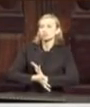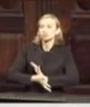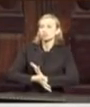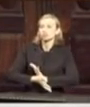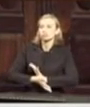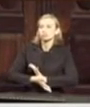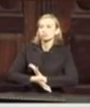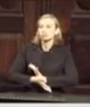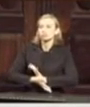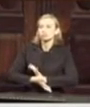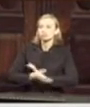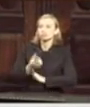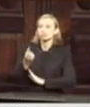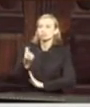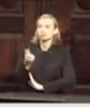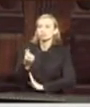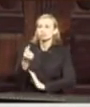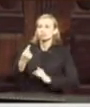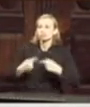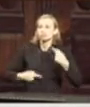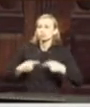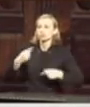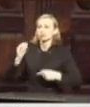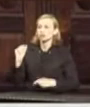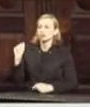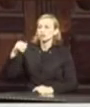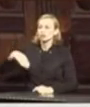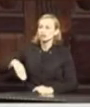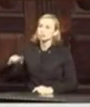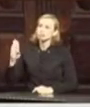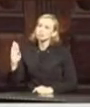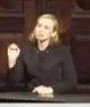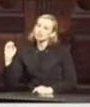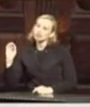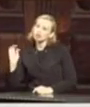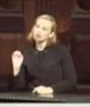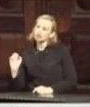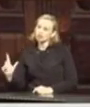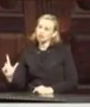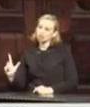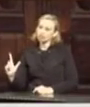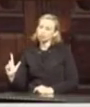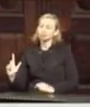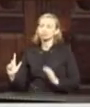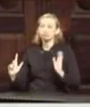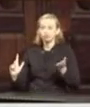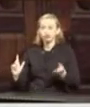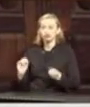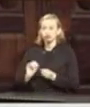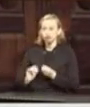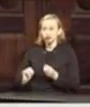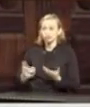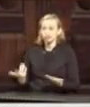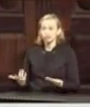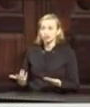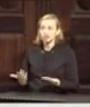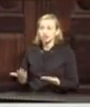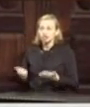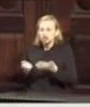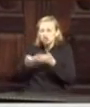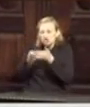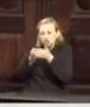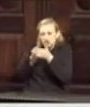com o financiamento de políticas ambientais. Isso já vem sendo feito de forma